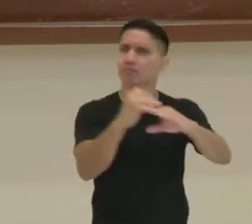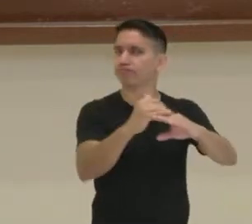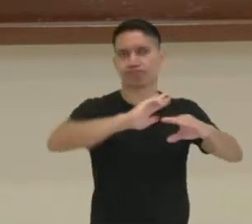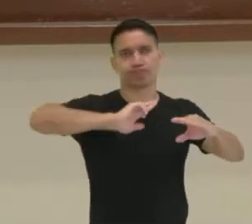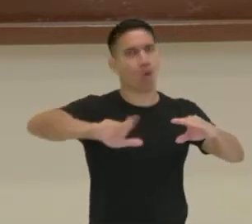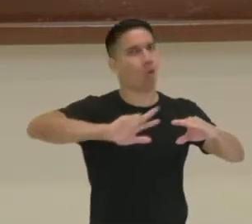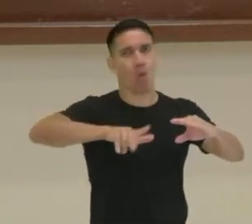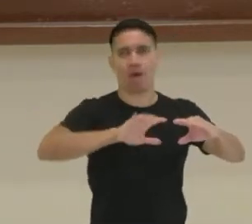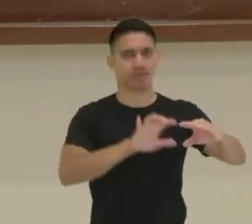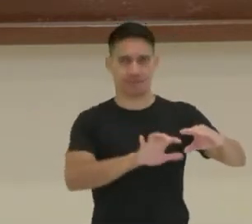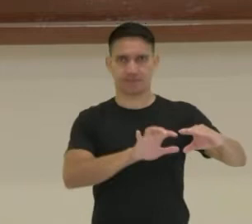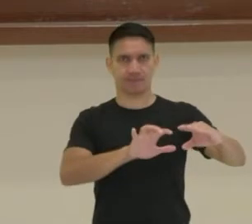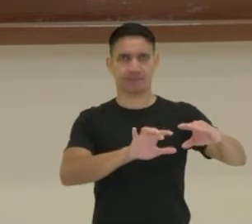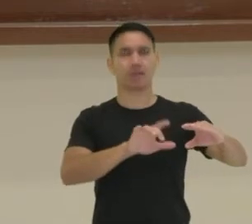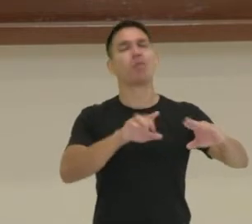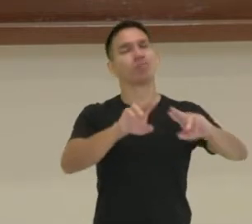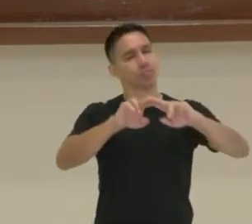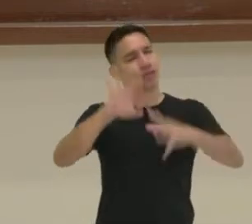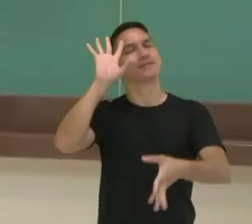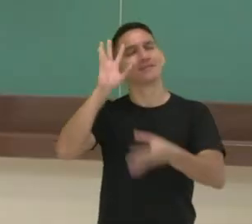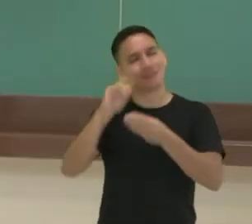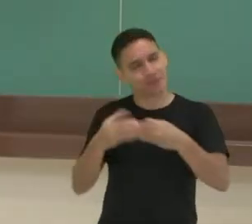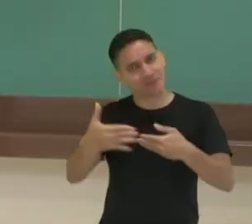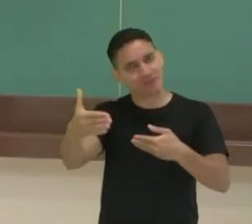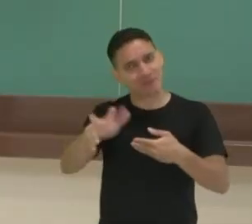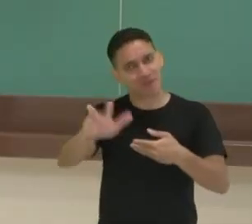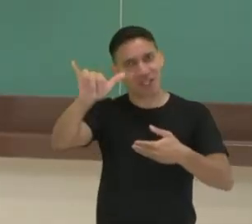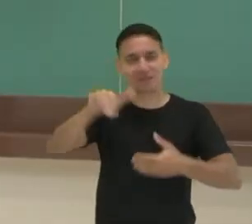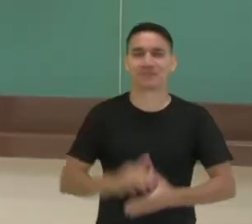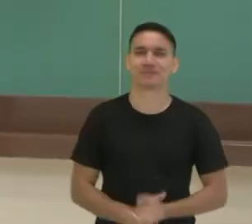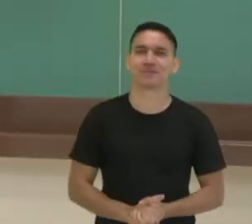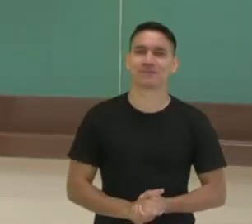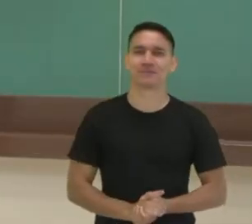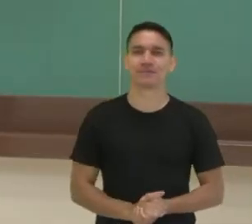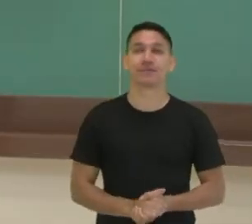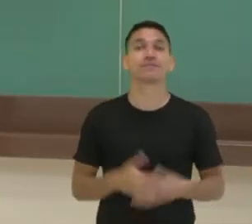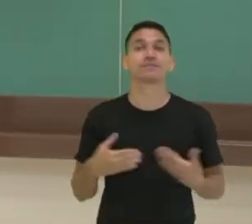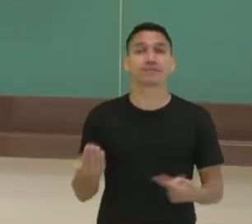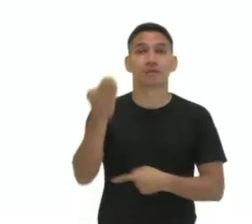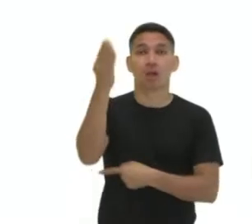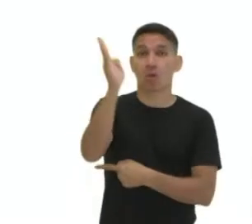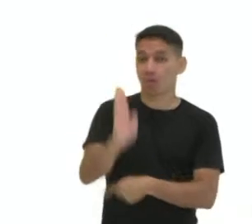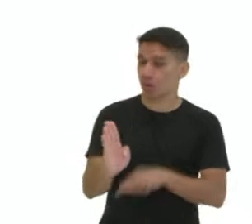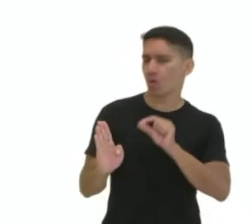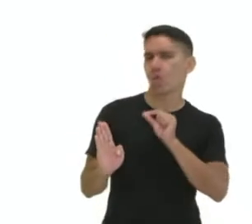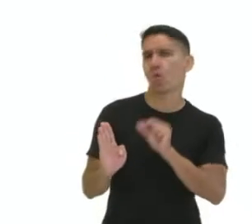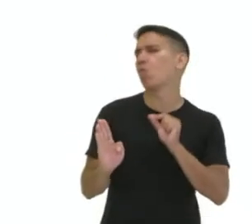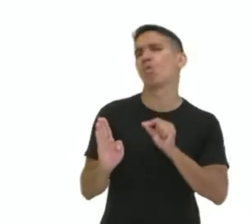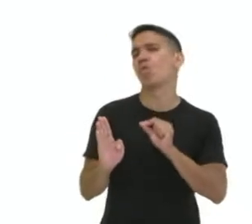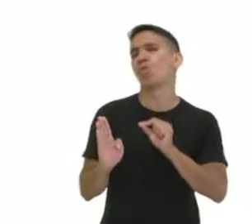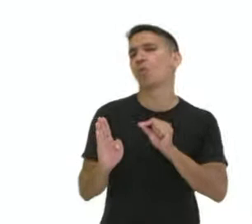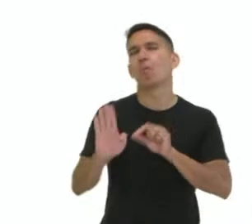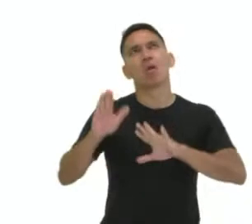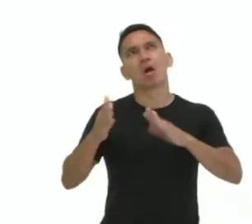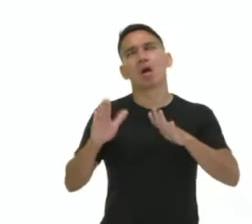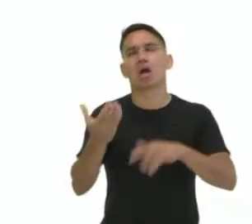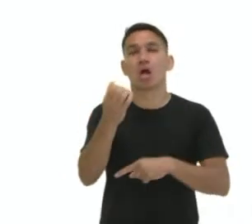são. Tá? E é isso que nós vamos entender. No Brasil vivem aproximadamente